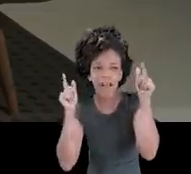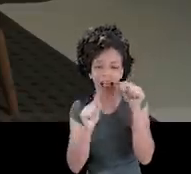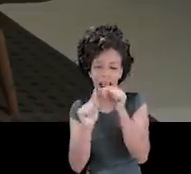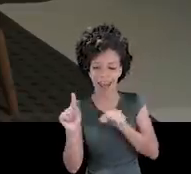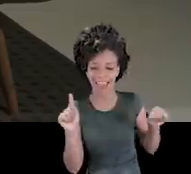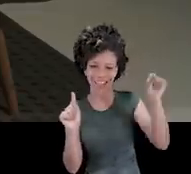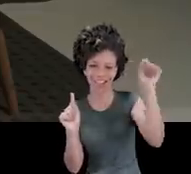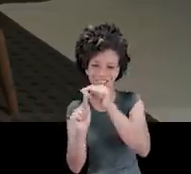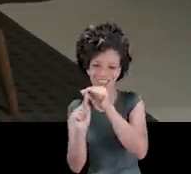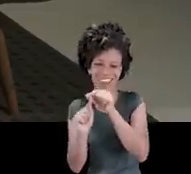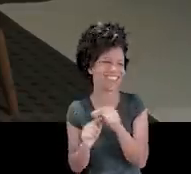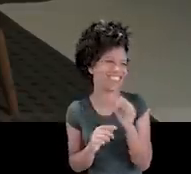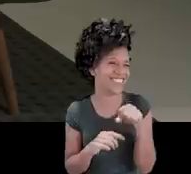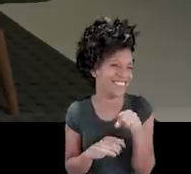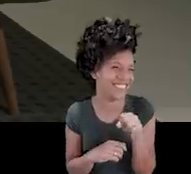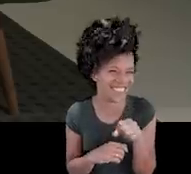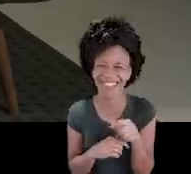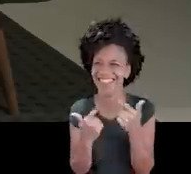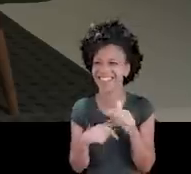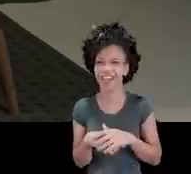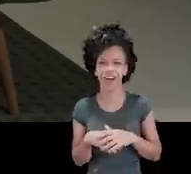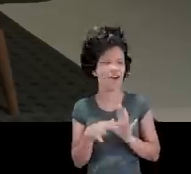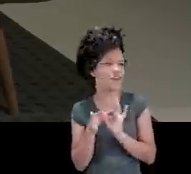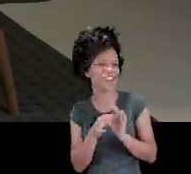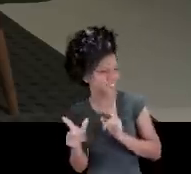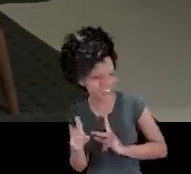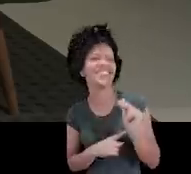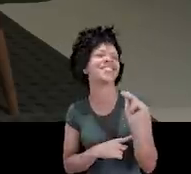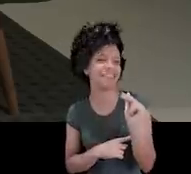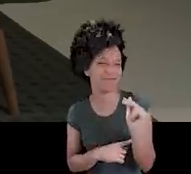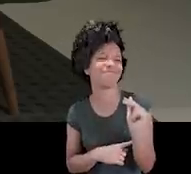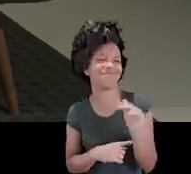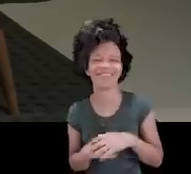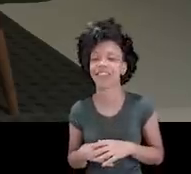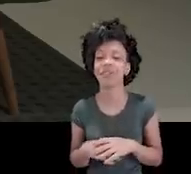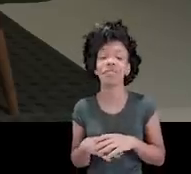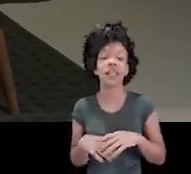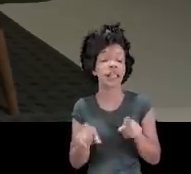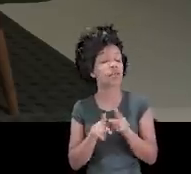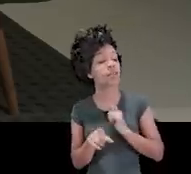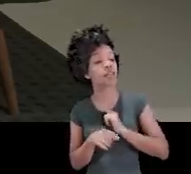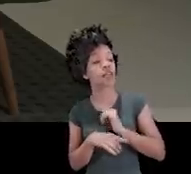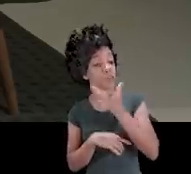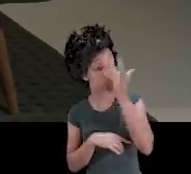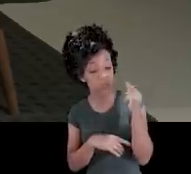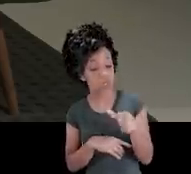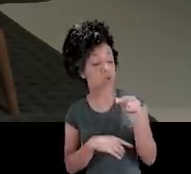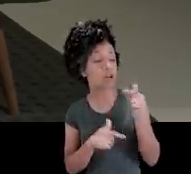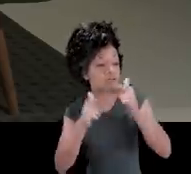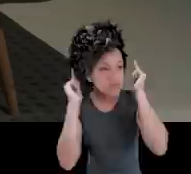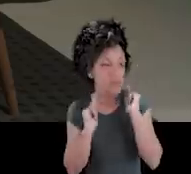aqui. Aqui, unidos venceremos. É isso, essa pegada. E tem a pessoa que escolheu ser careca, né? Que tem